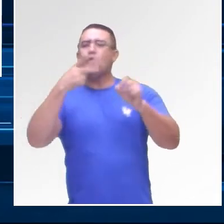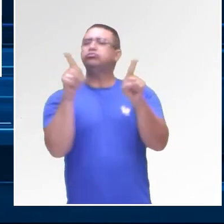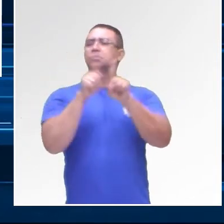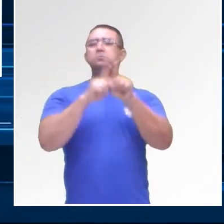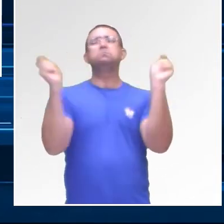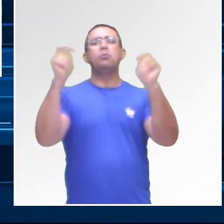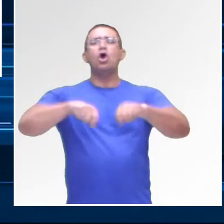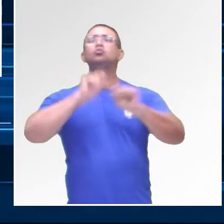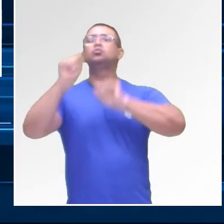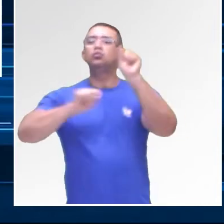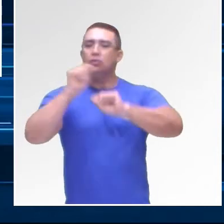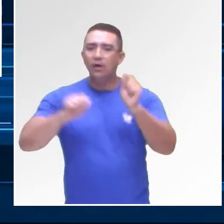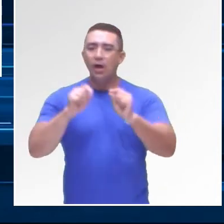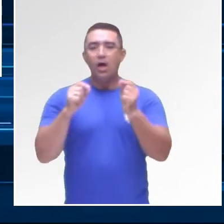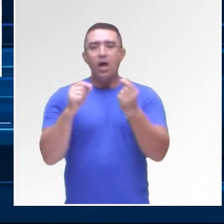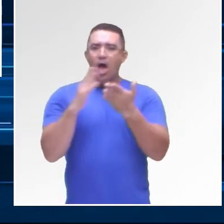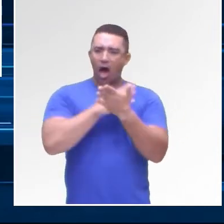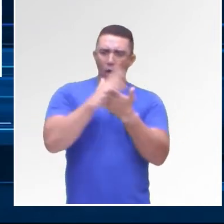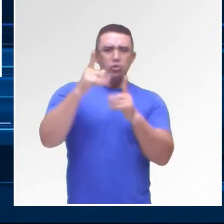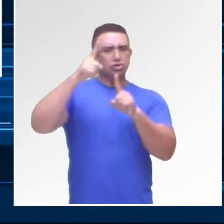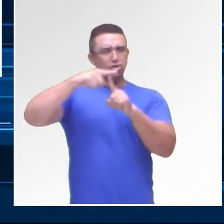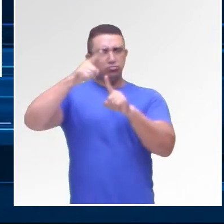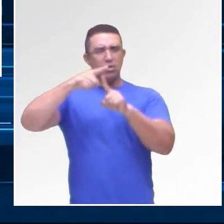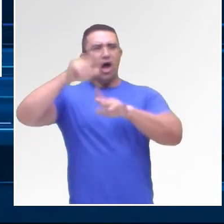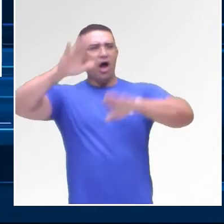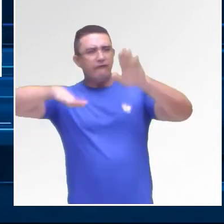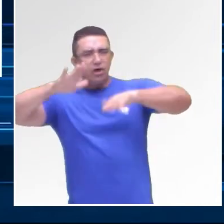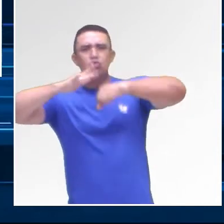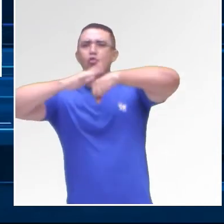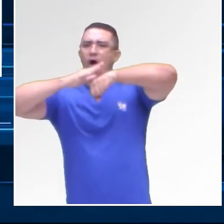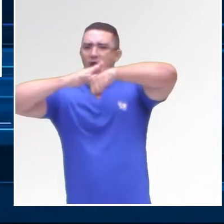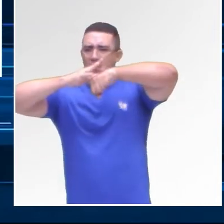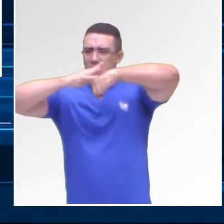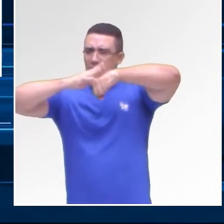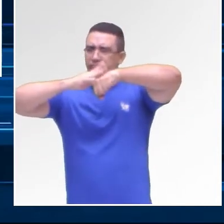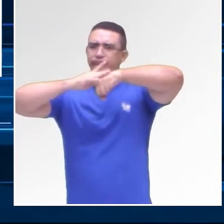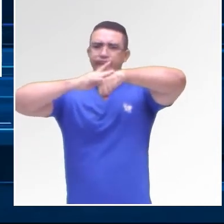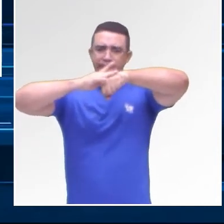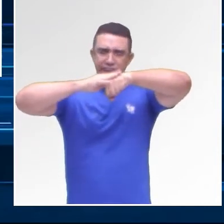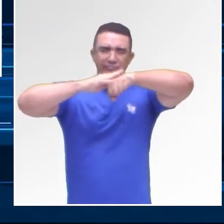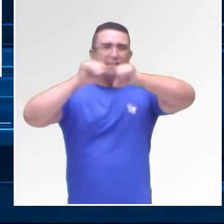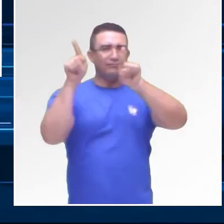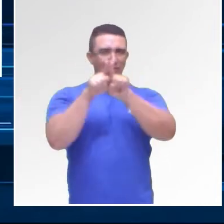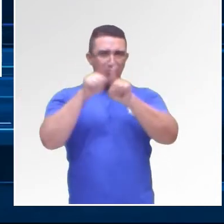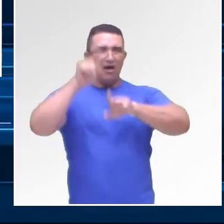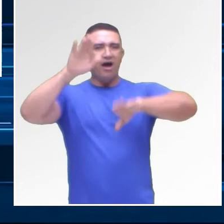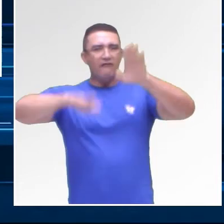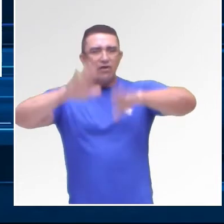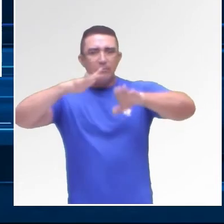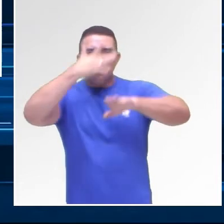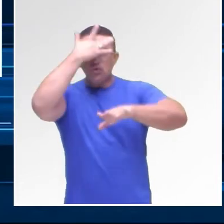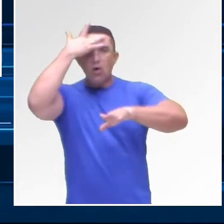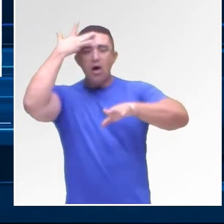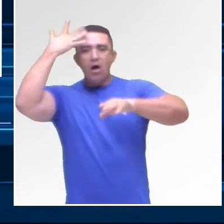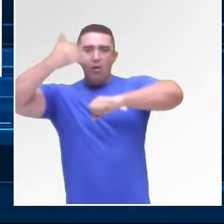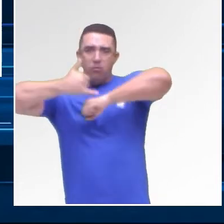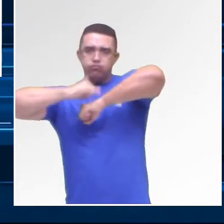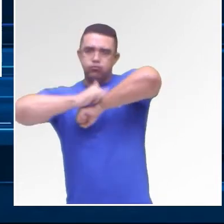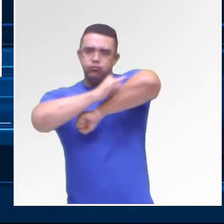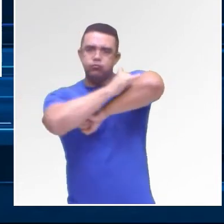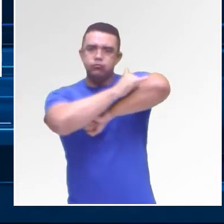também ser algum tipo de doença, que interfere nessa questão da perda de peso